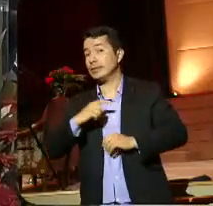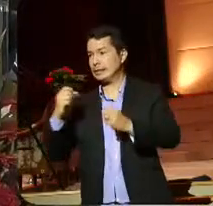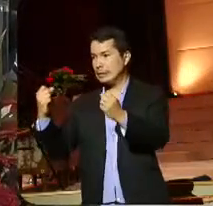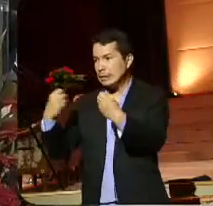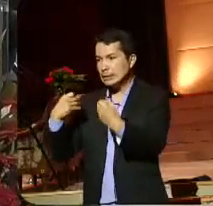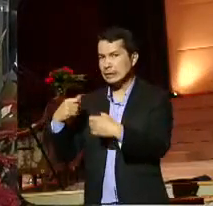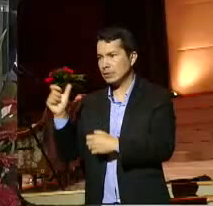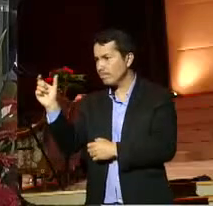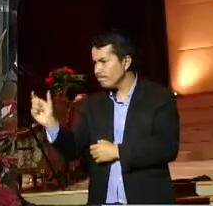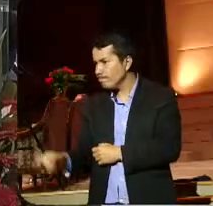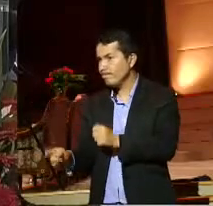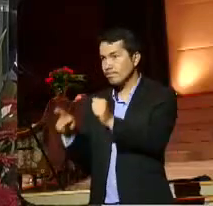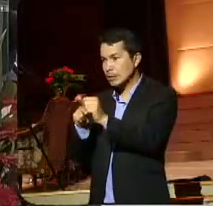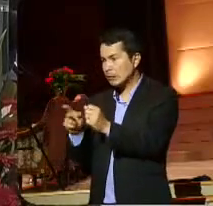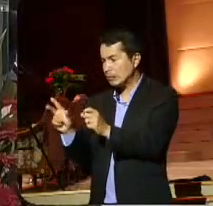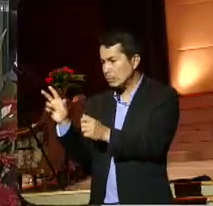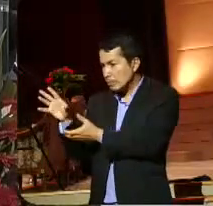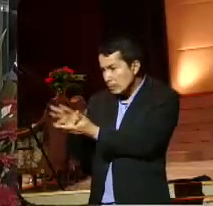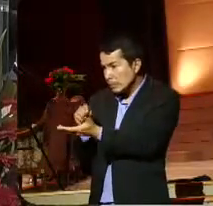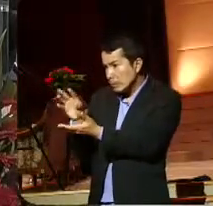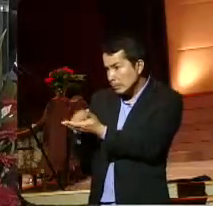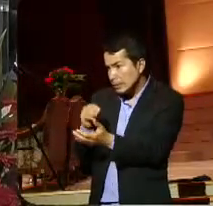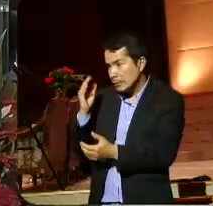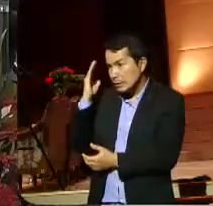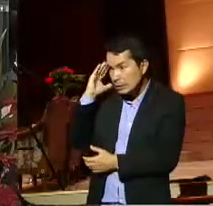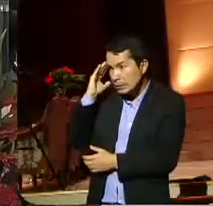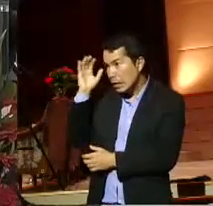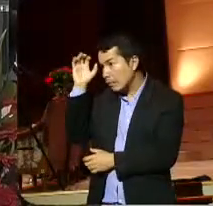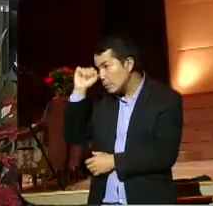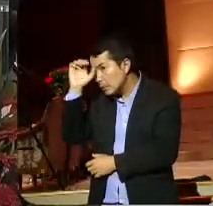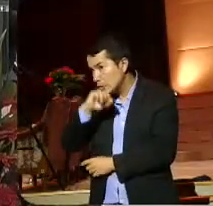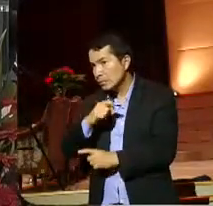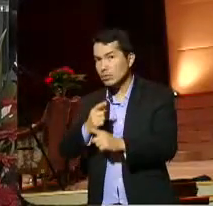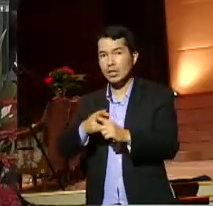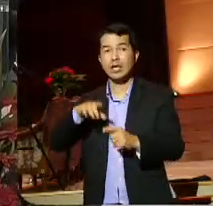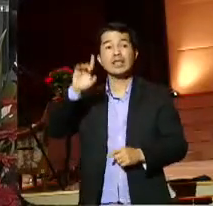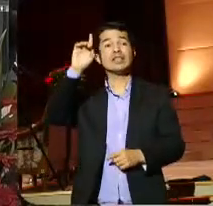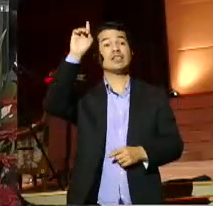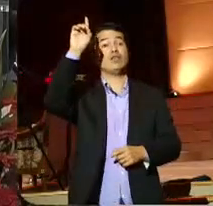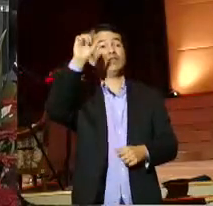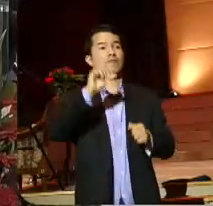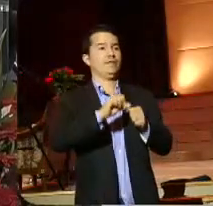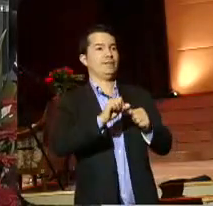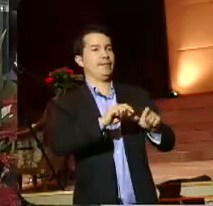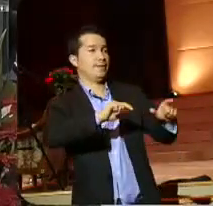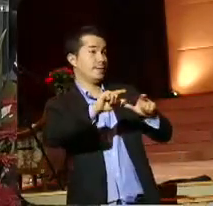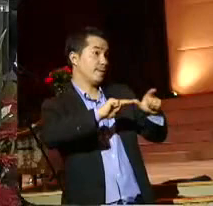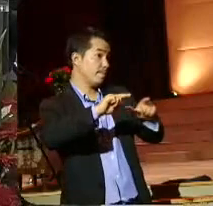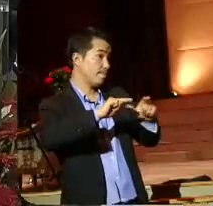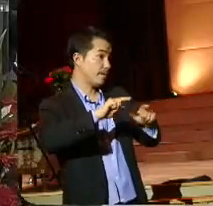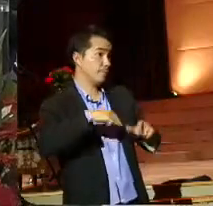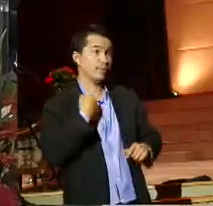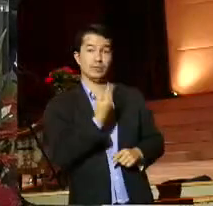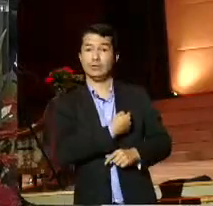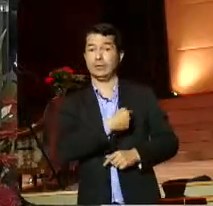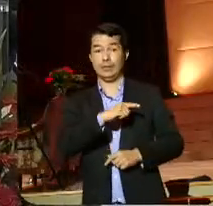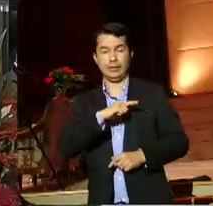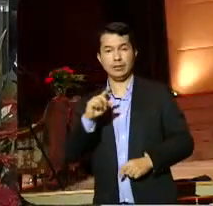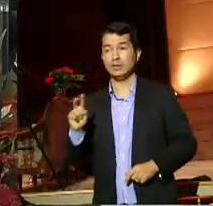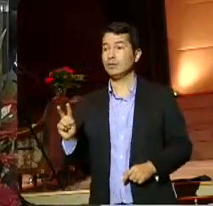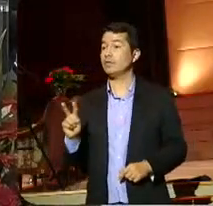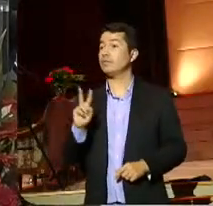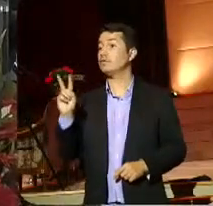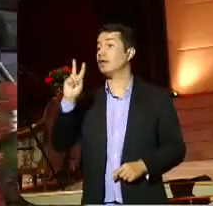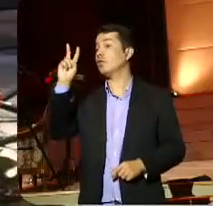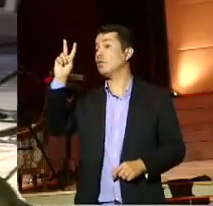para a gente, é que a obra de Deus, que Deus está fazendo, ensina para a gente alguns valores que a gente